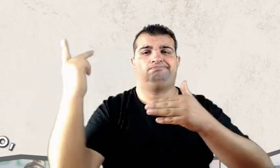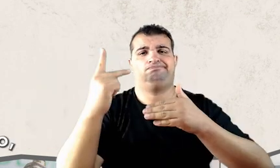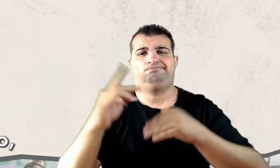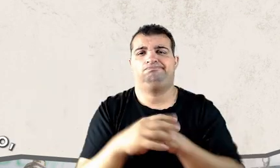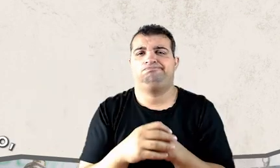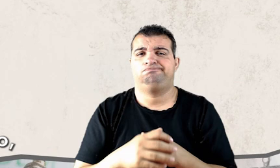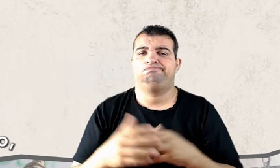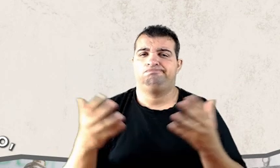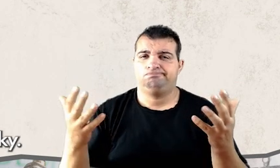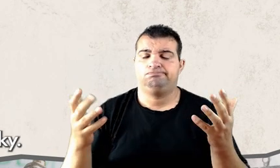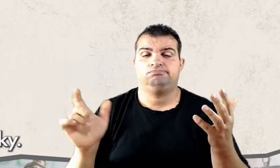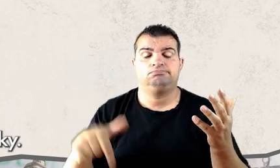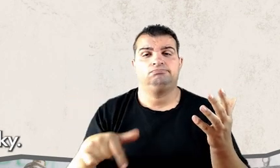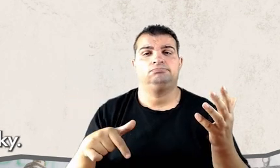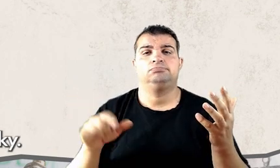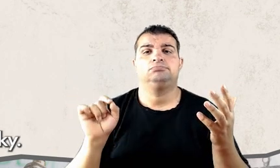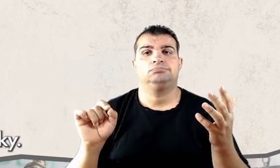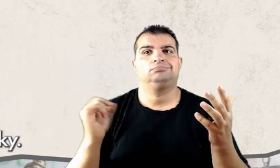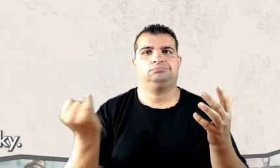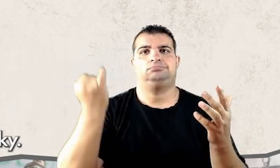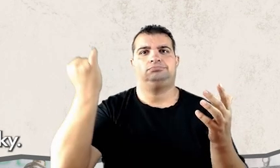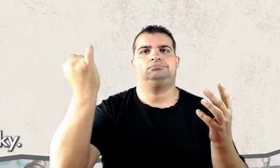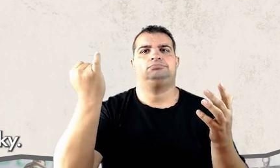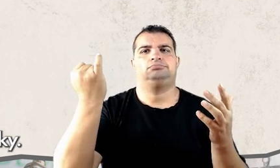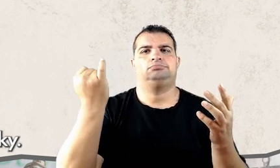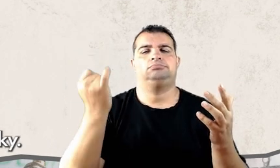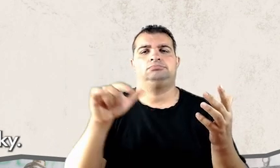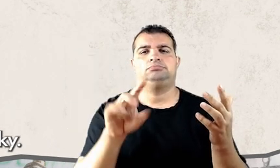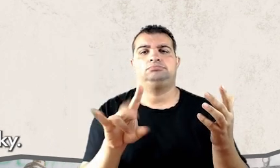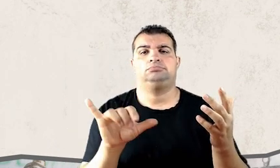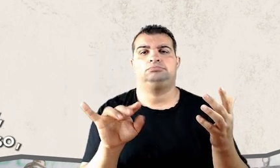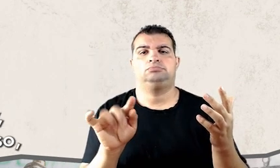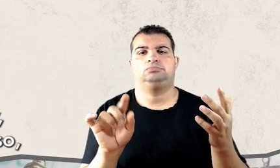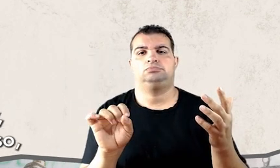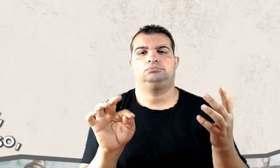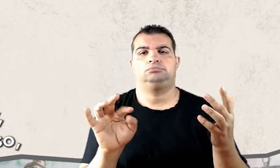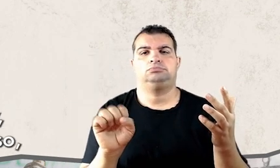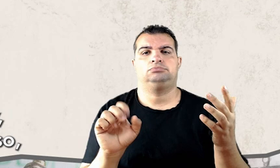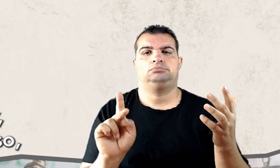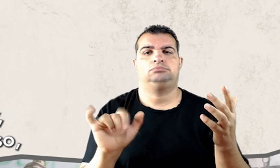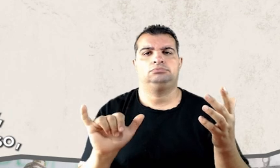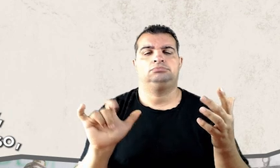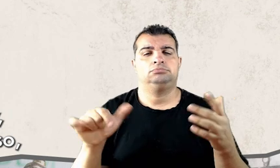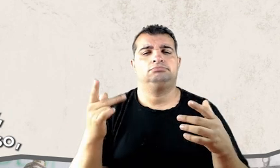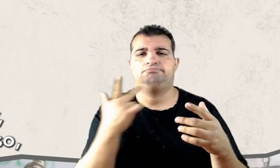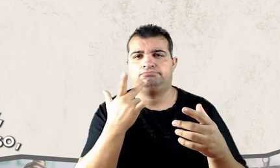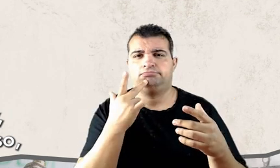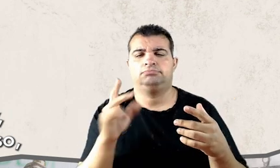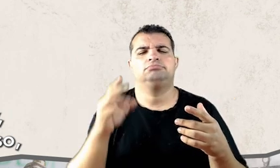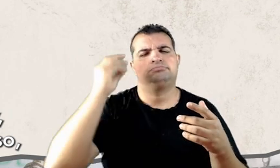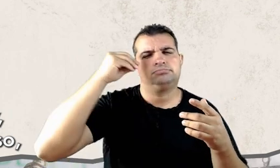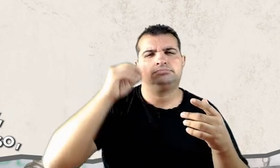no desenvolvimento, né? Que é uma ideia fundamentalmente do Vygotsky. Ela se refere a Lev Vygotsky,